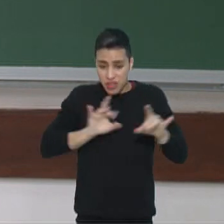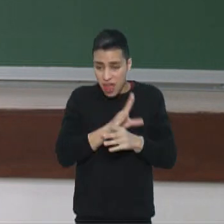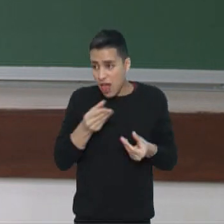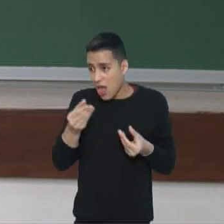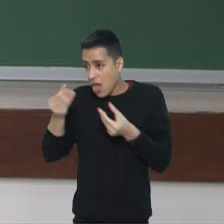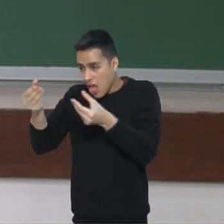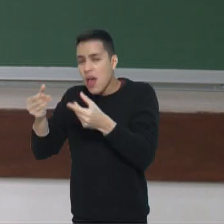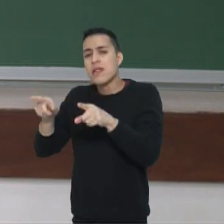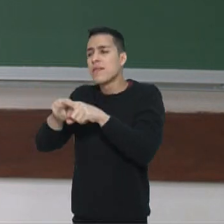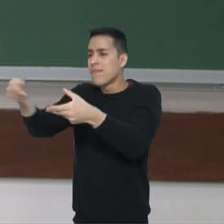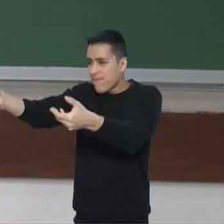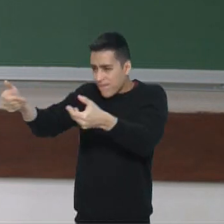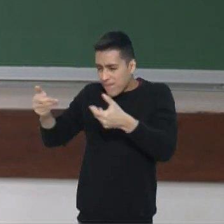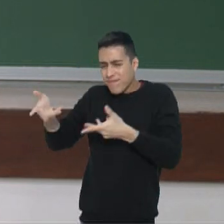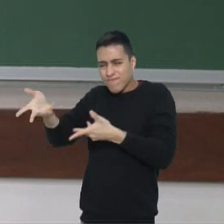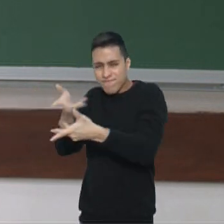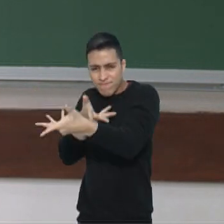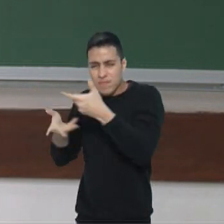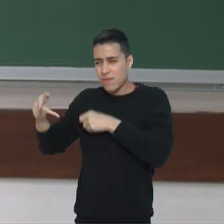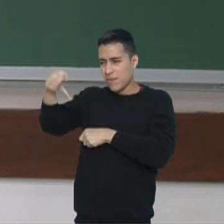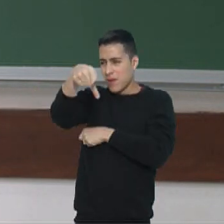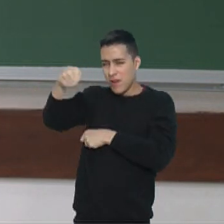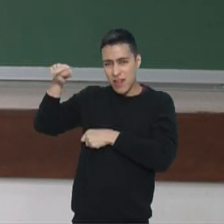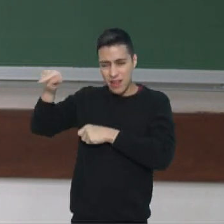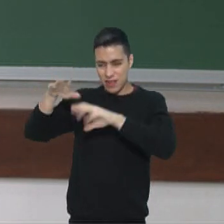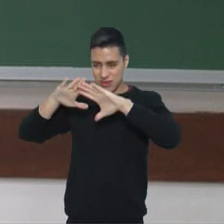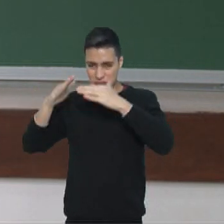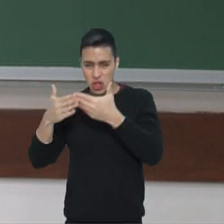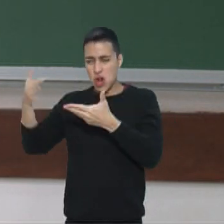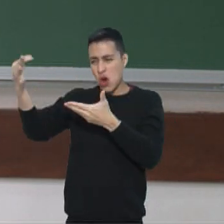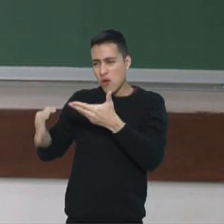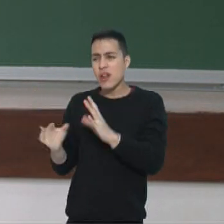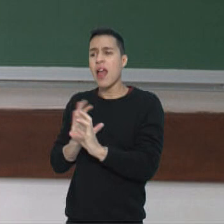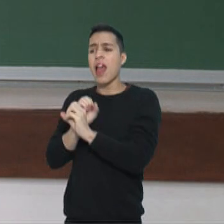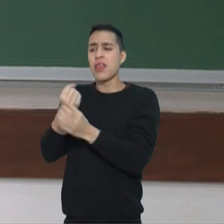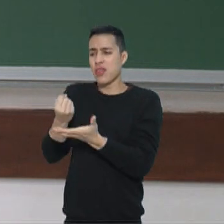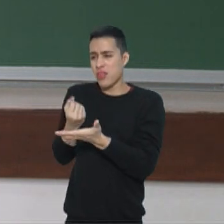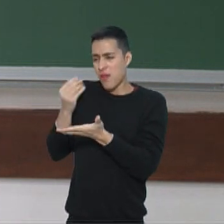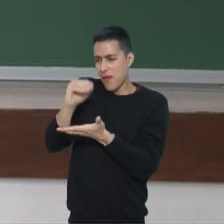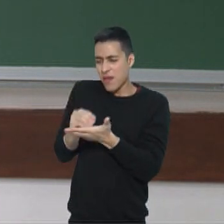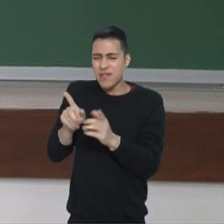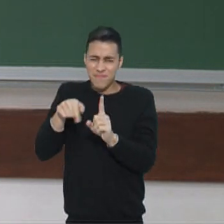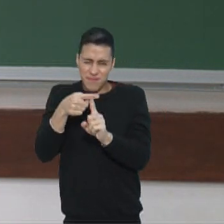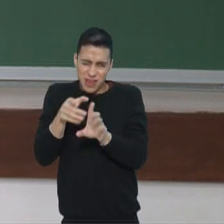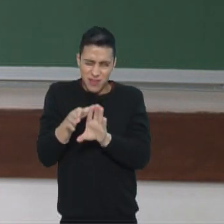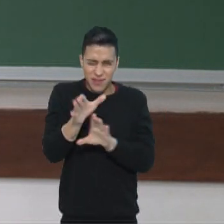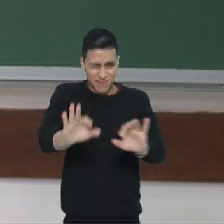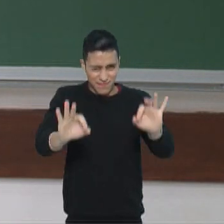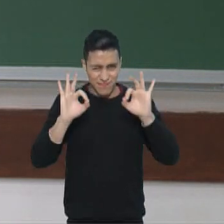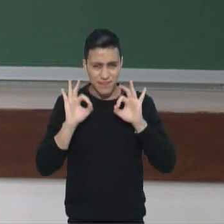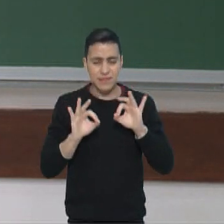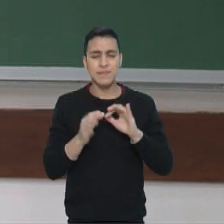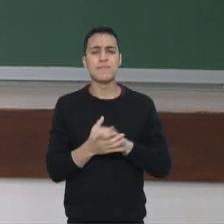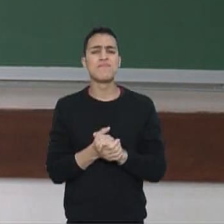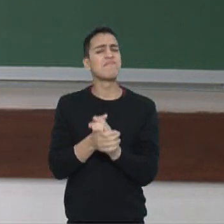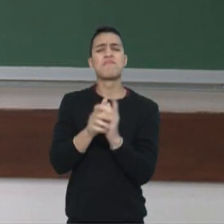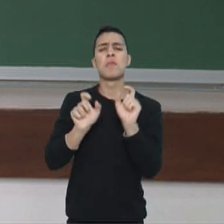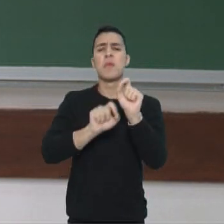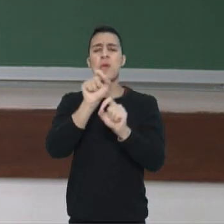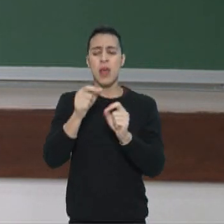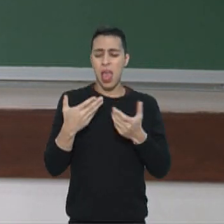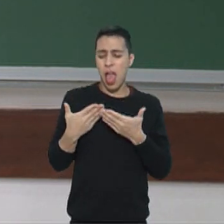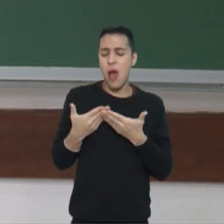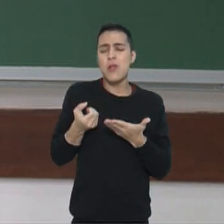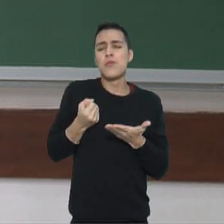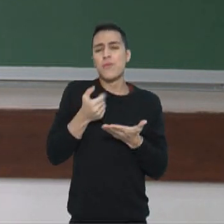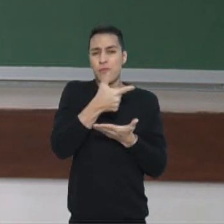sua atividade, devolvê-las para o seu professor corrigir e poder dar as devidas orientações. Tudo bem? Vamos então para a aula